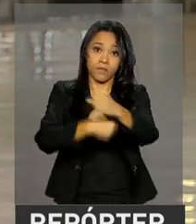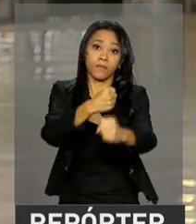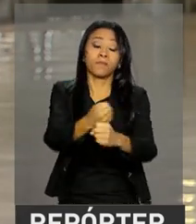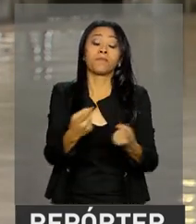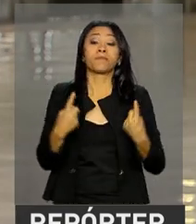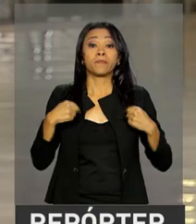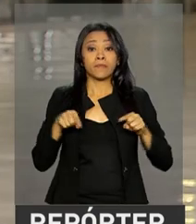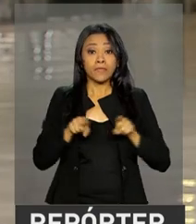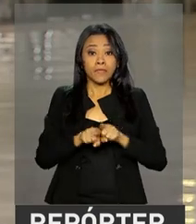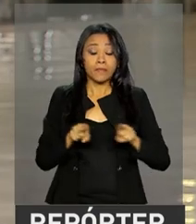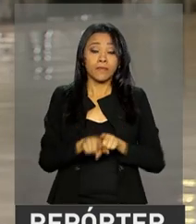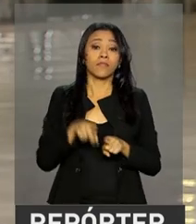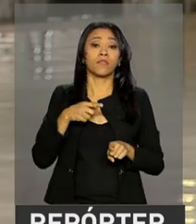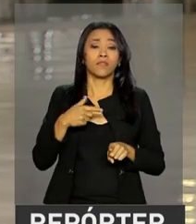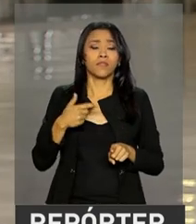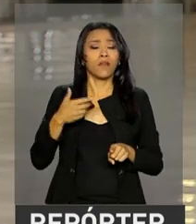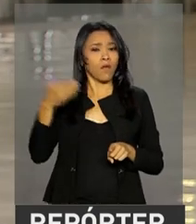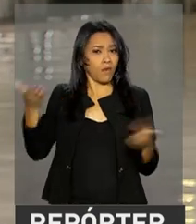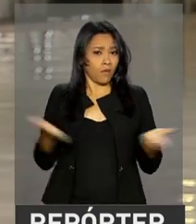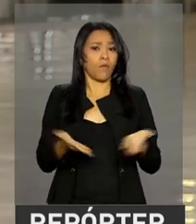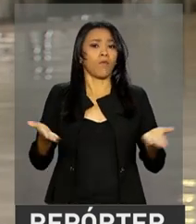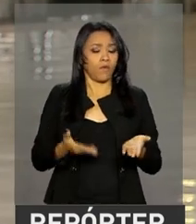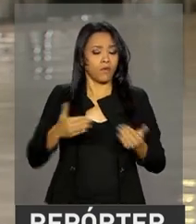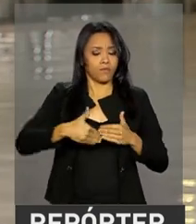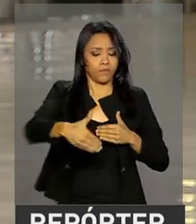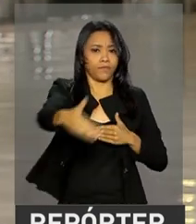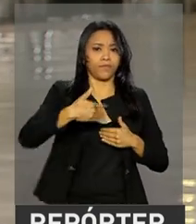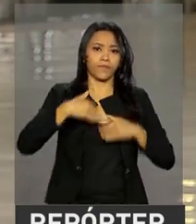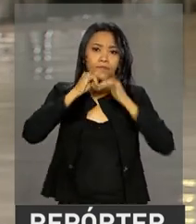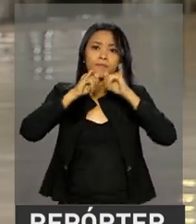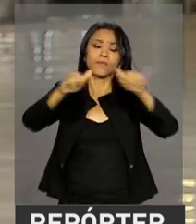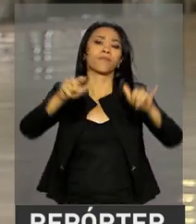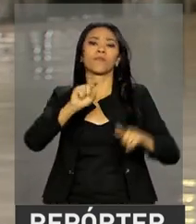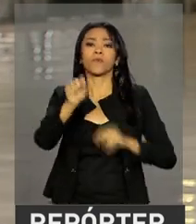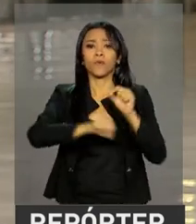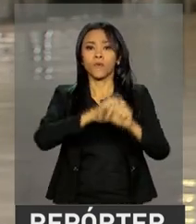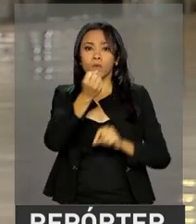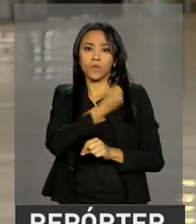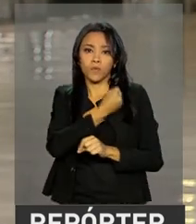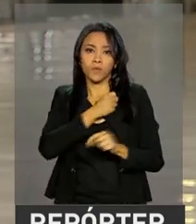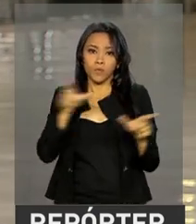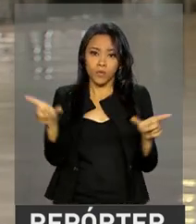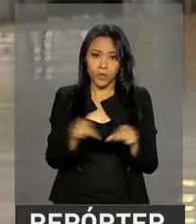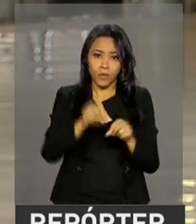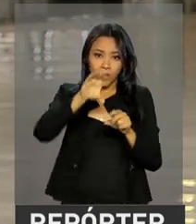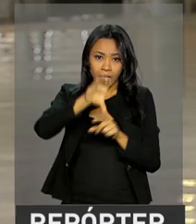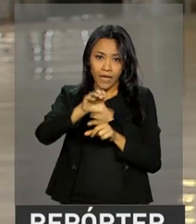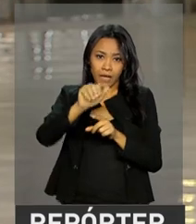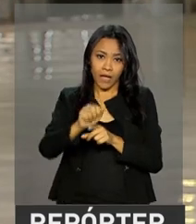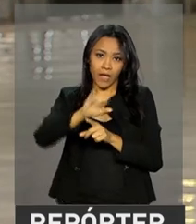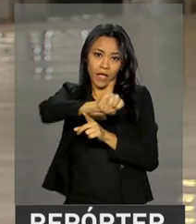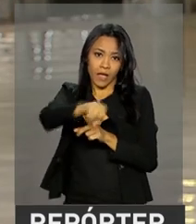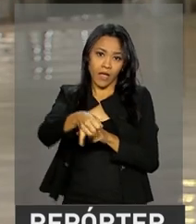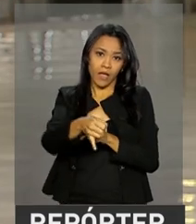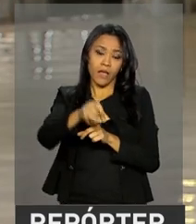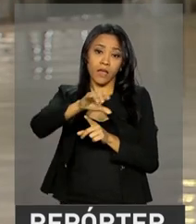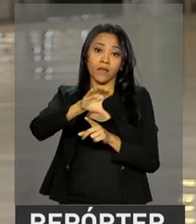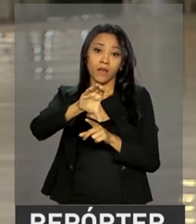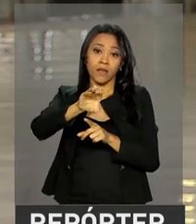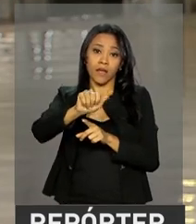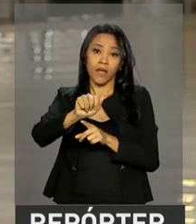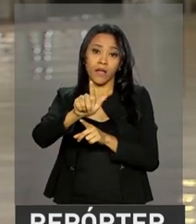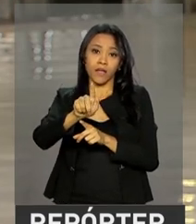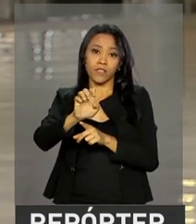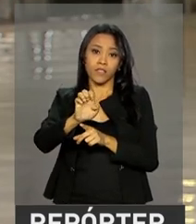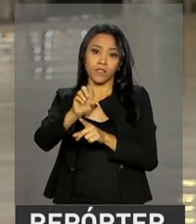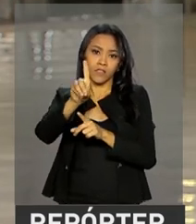também devem ser divulgados ainda hoje os números do CAGED, o Cadastro Geral de Empregados e